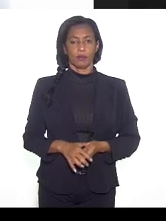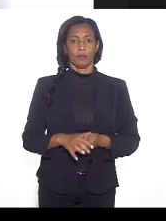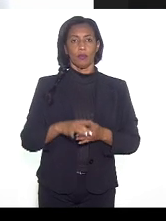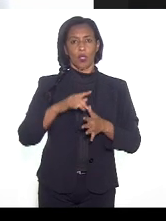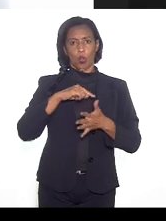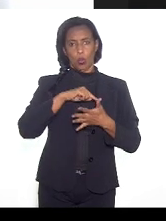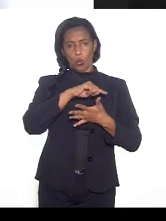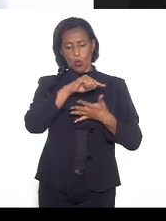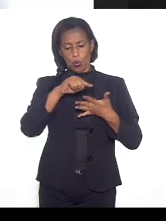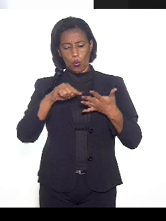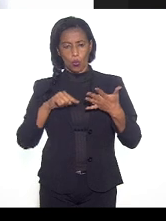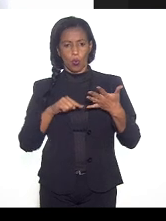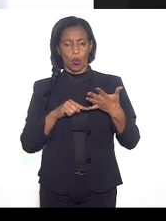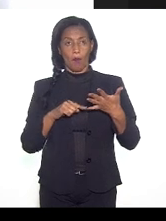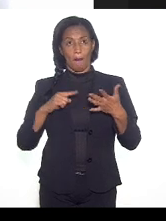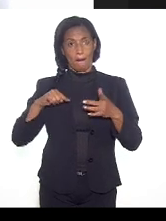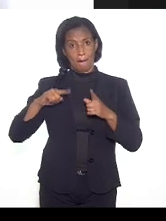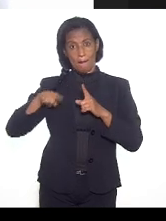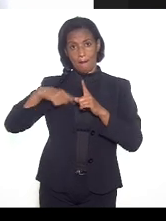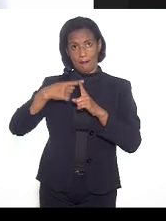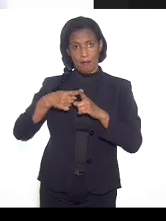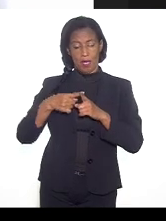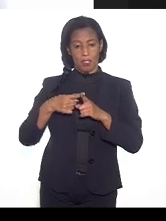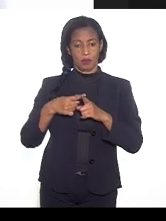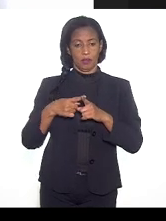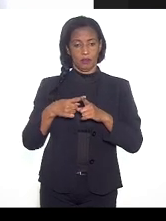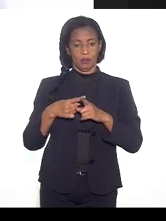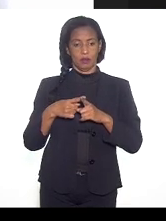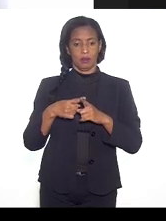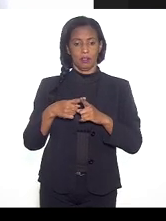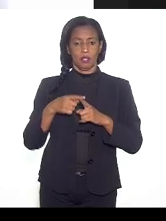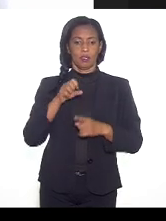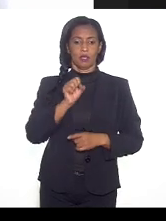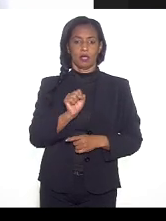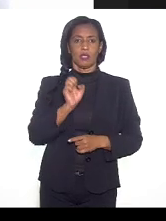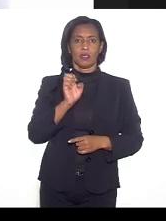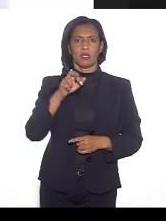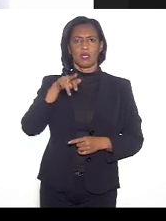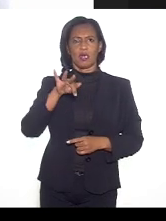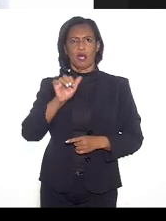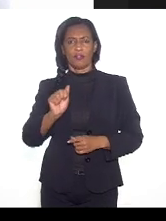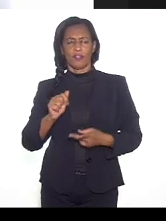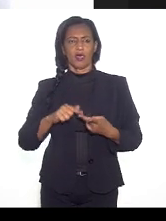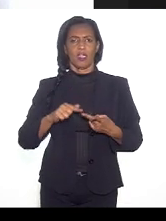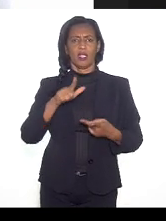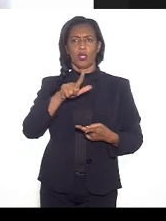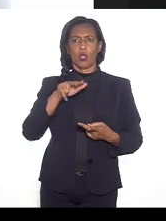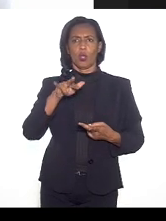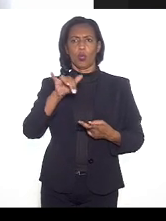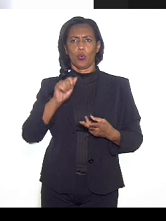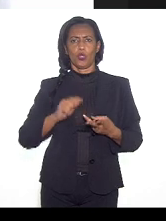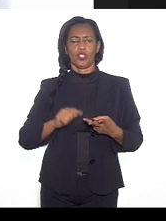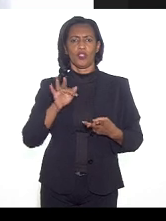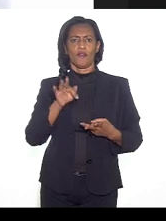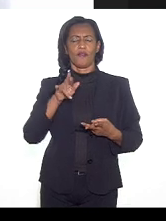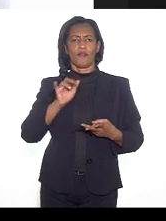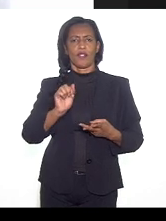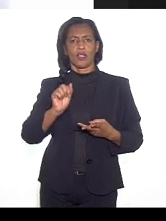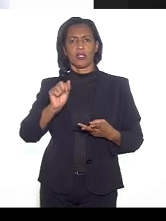Com os votos colhidos, somados ao voto, deputado Flávio Serafini, deputado Luiz Martins, deputada